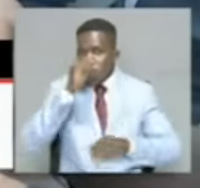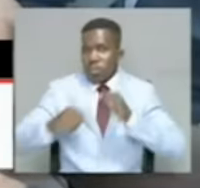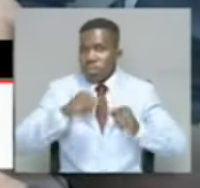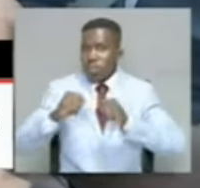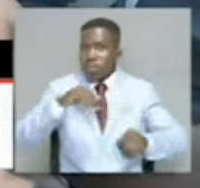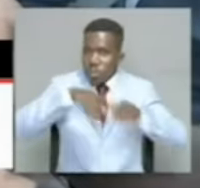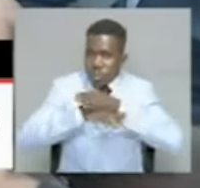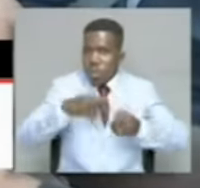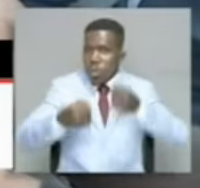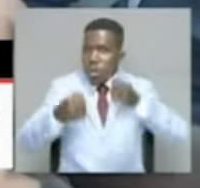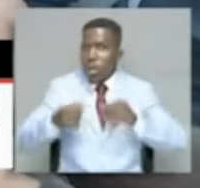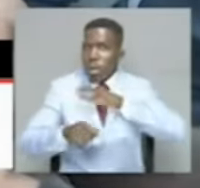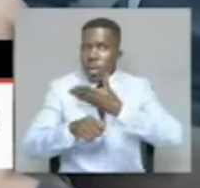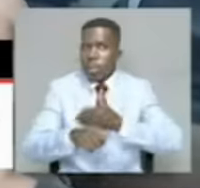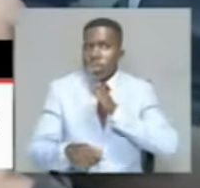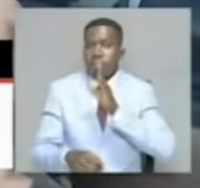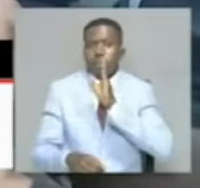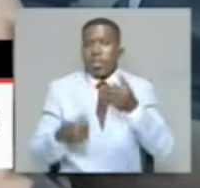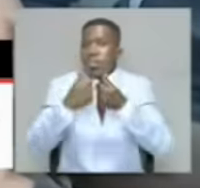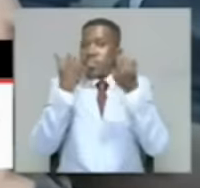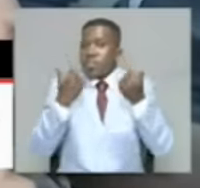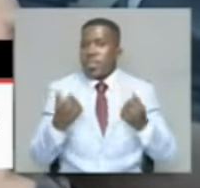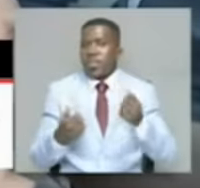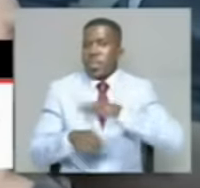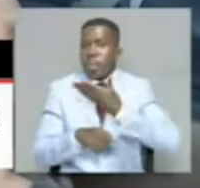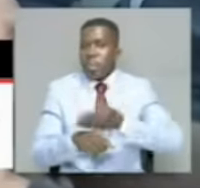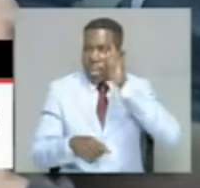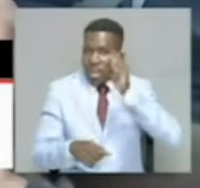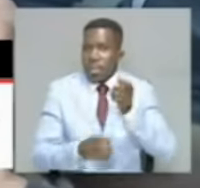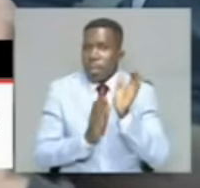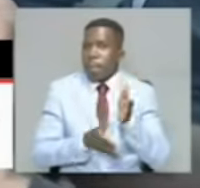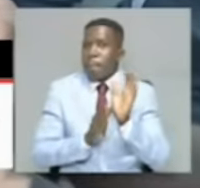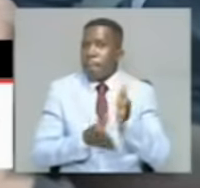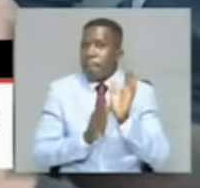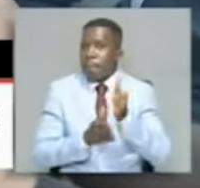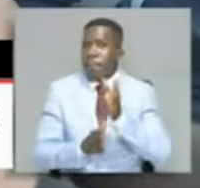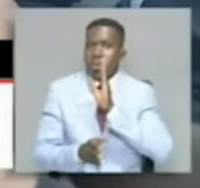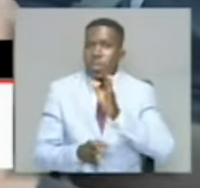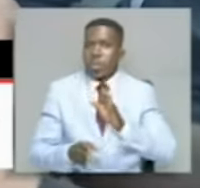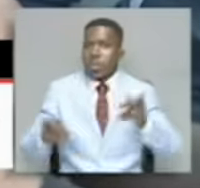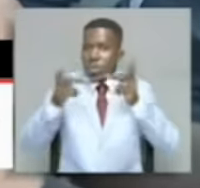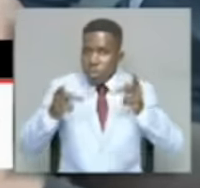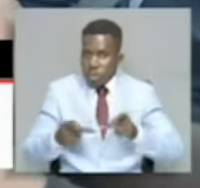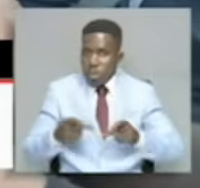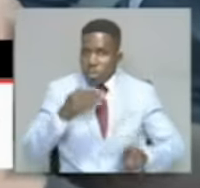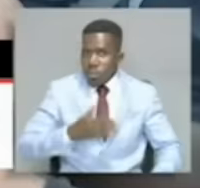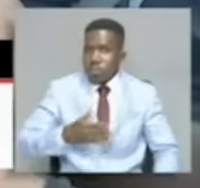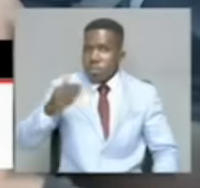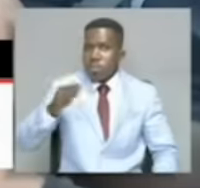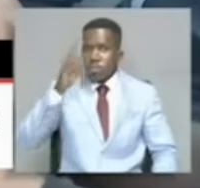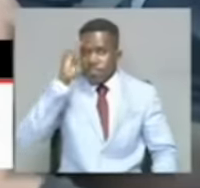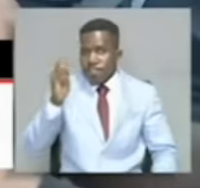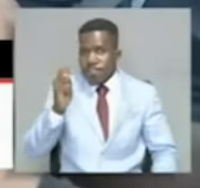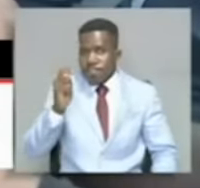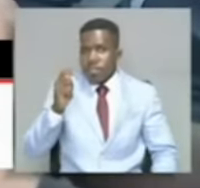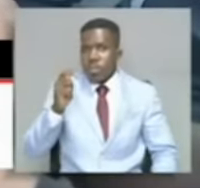carro, disse, olha, tipo, já deu. Eles já virem, tem um mínimo espaço. Entraram, fizeram um